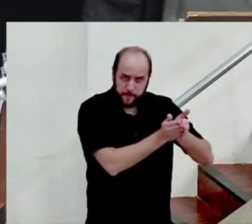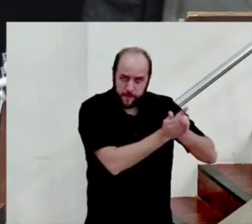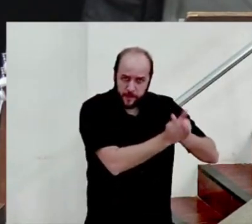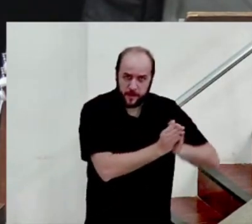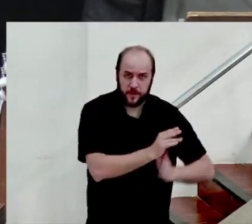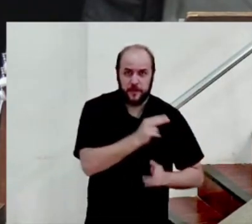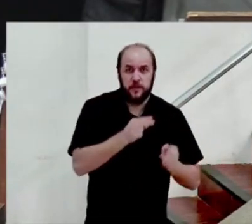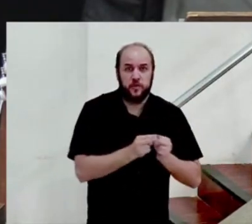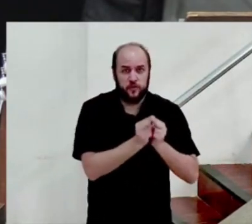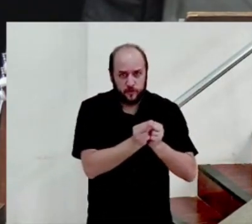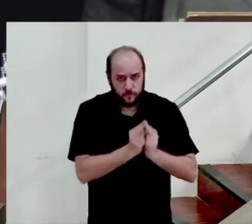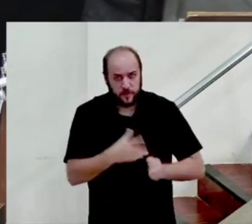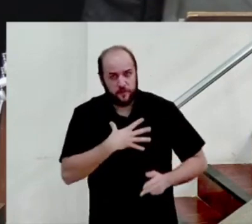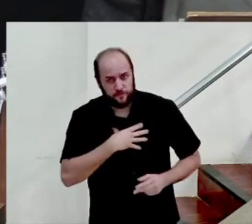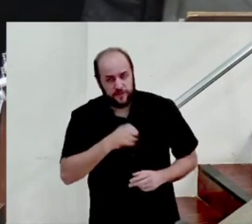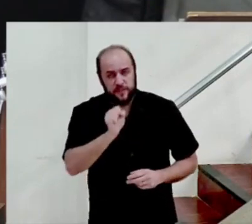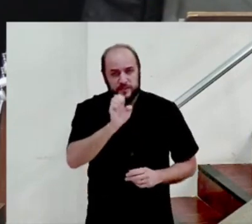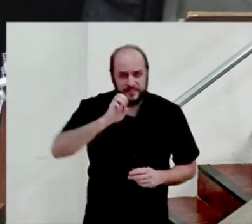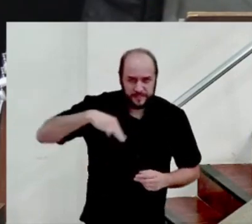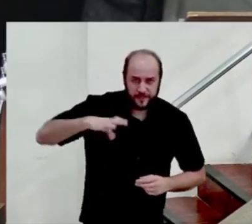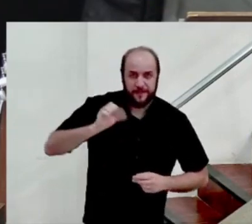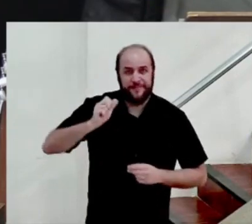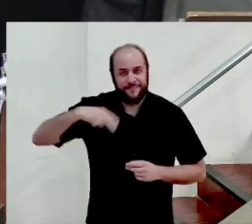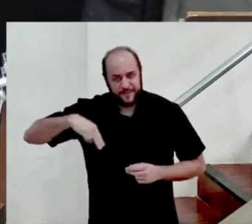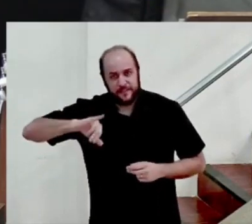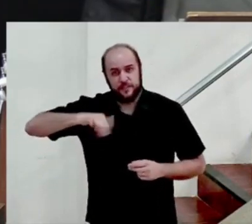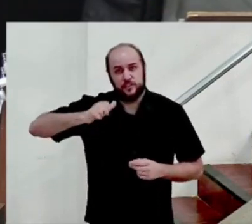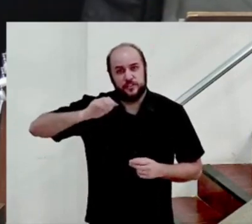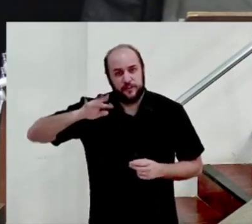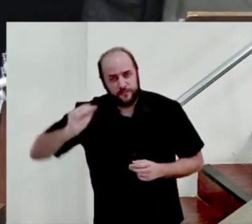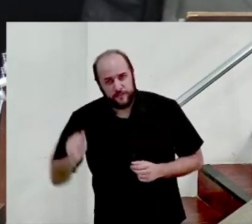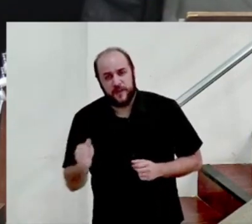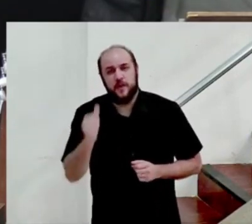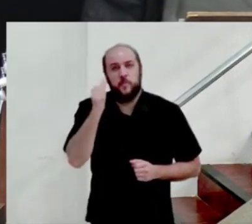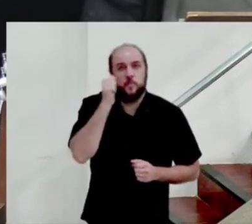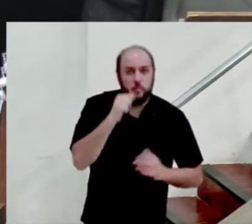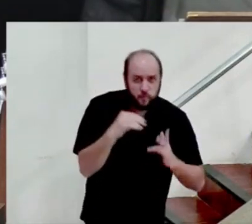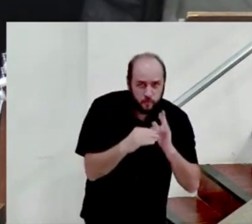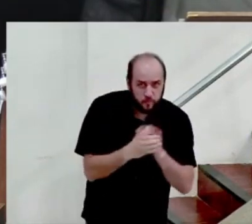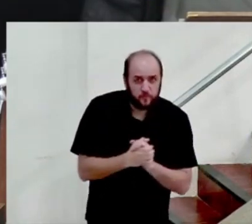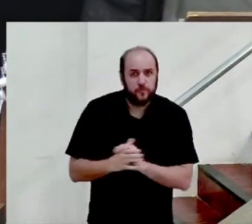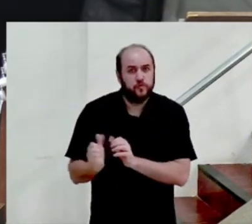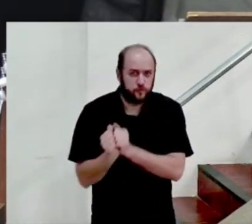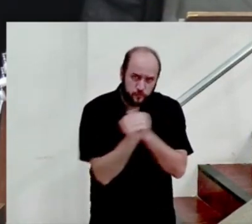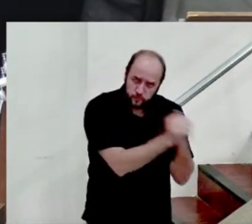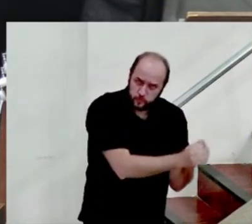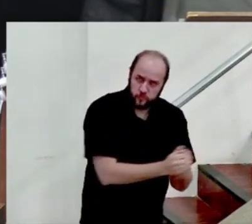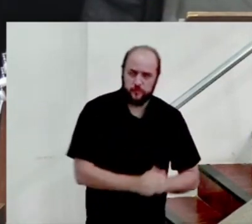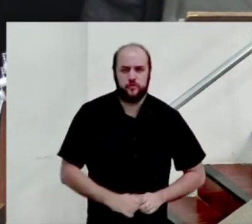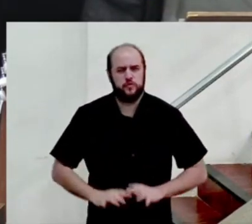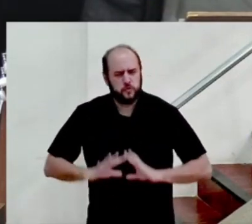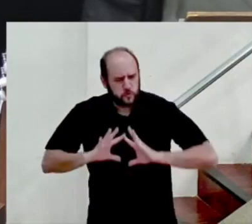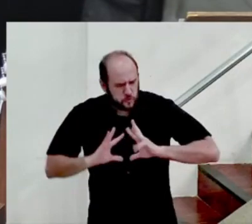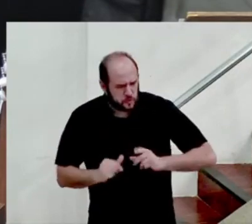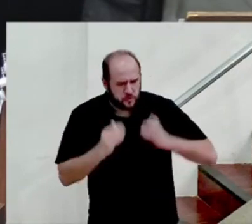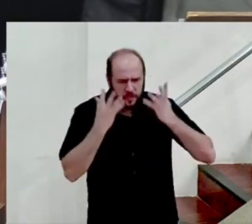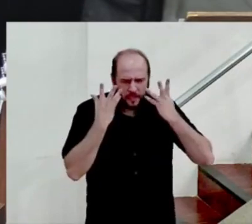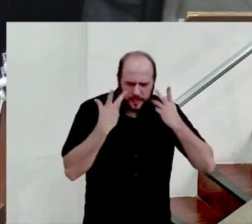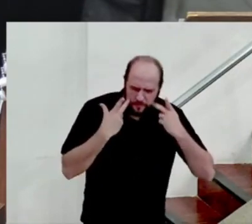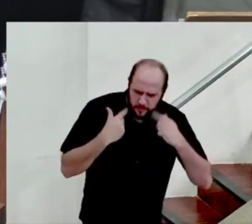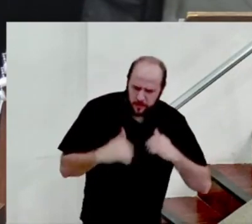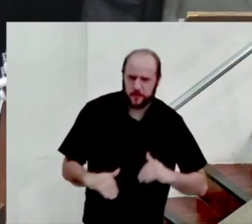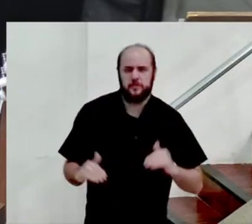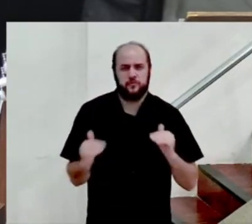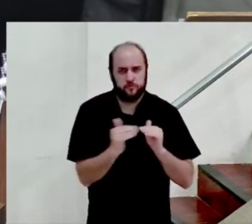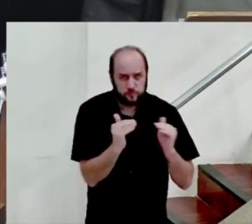seus filhos, Sem, Cã e Jafé, a mulher dele e as mulheres dos seus filhos. Entraram eles e todos os animais segundo as suas